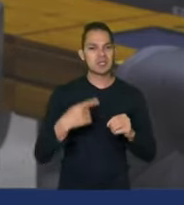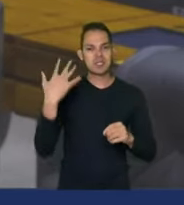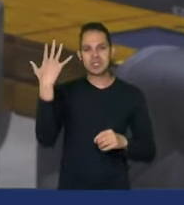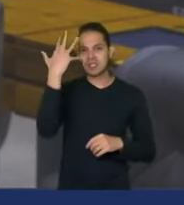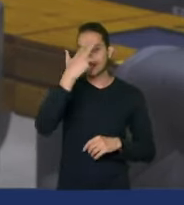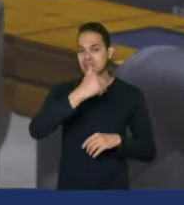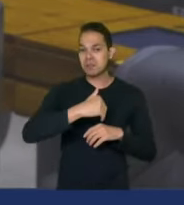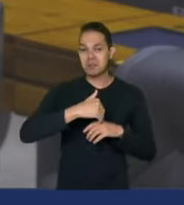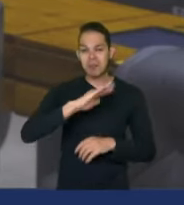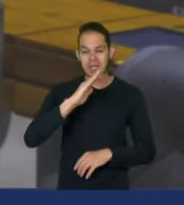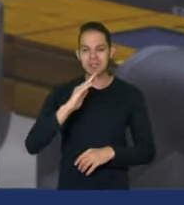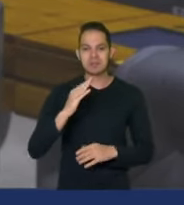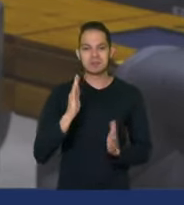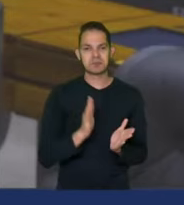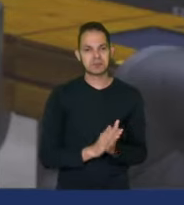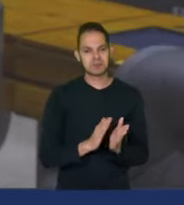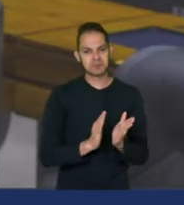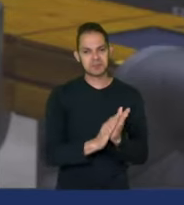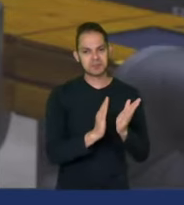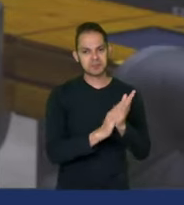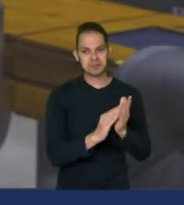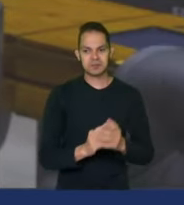mundo. Parabéns, Divinópolis.